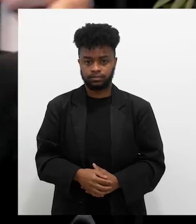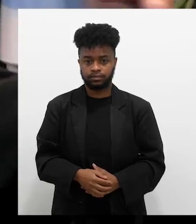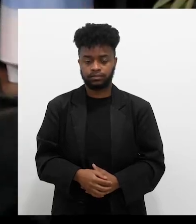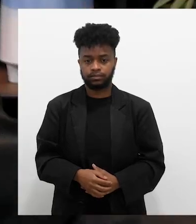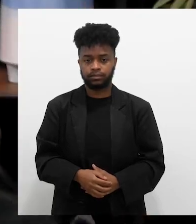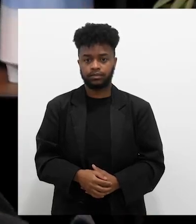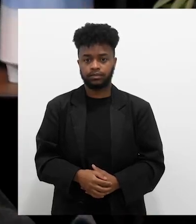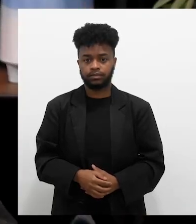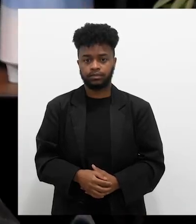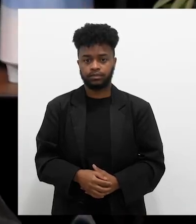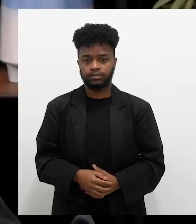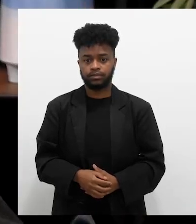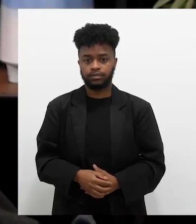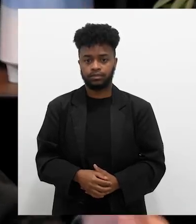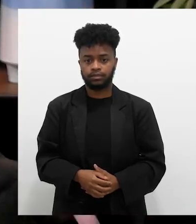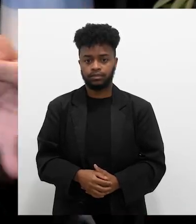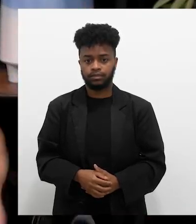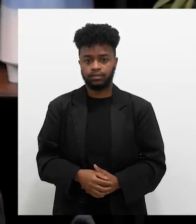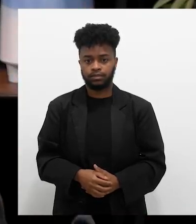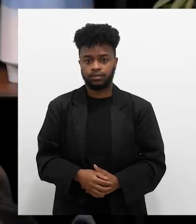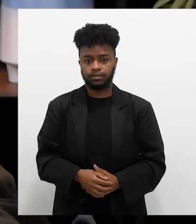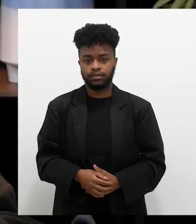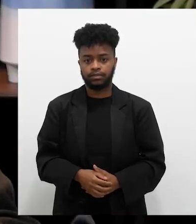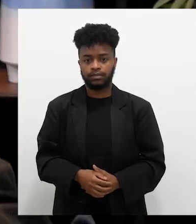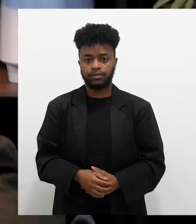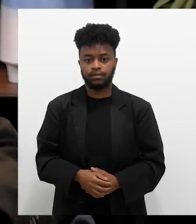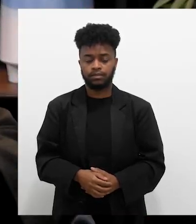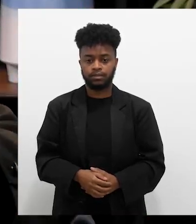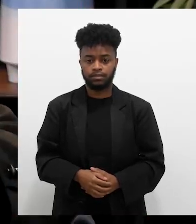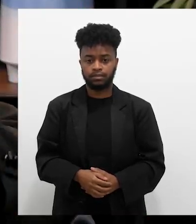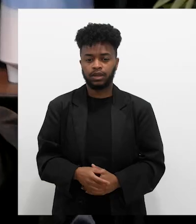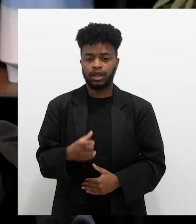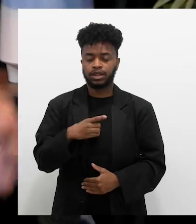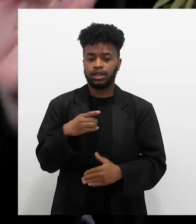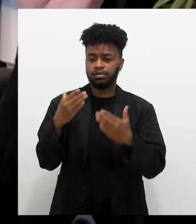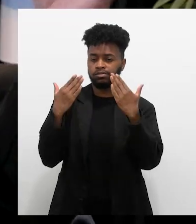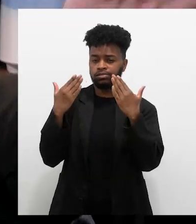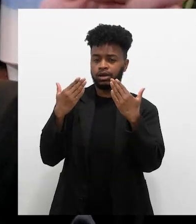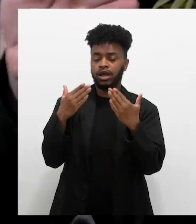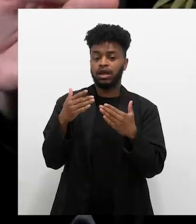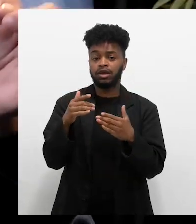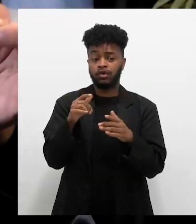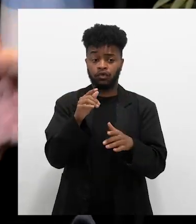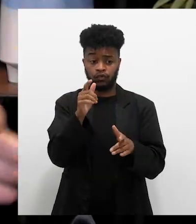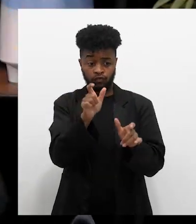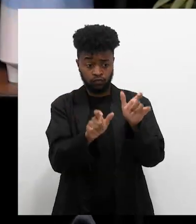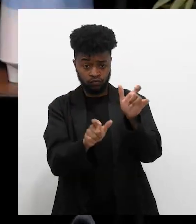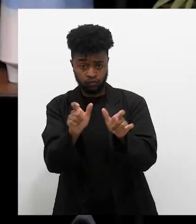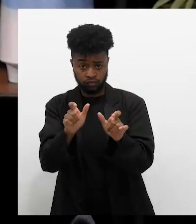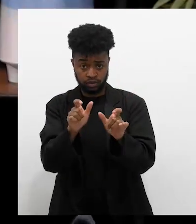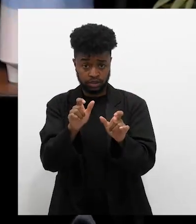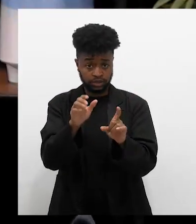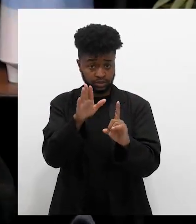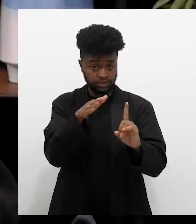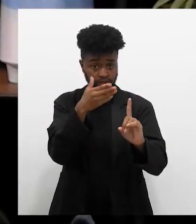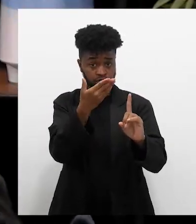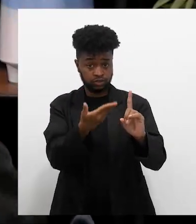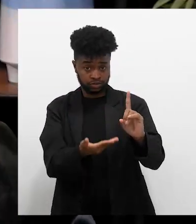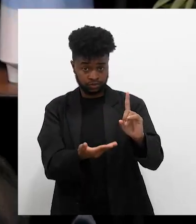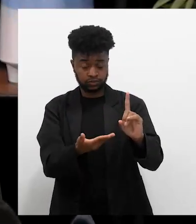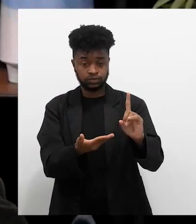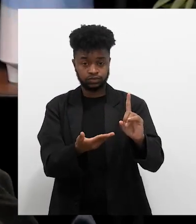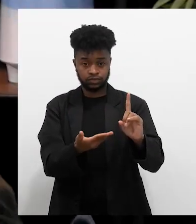ac reverendissimum, dominum. Aí o suspense. Eminentíssimo e reverendíssimo Senhor. Aí